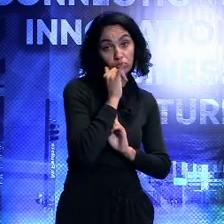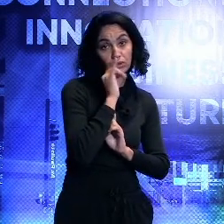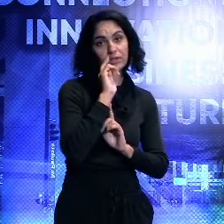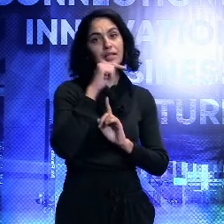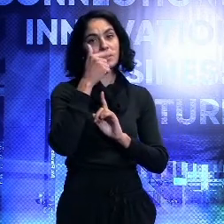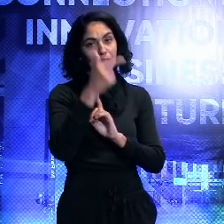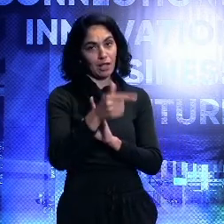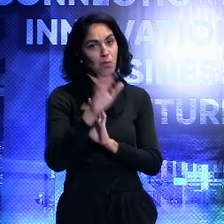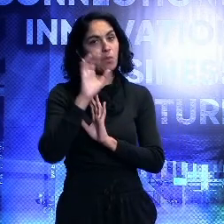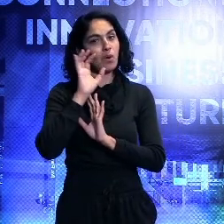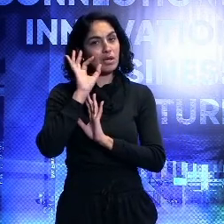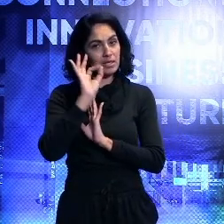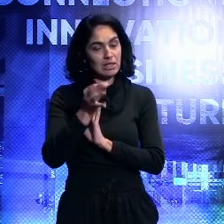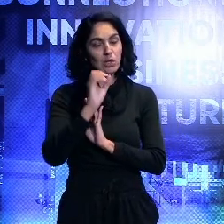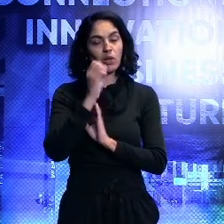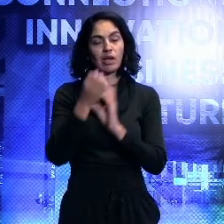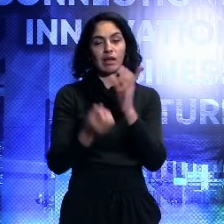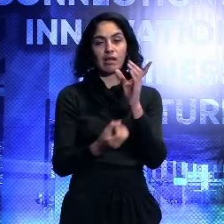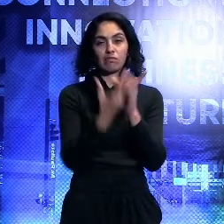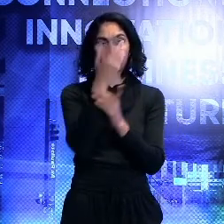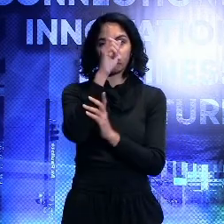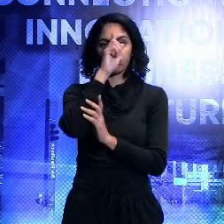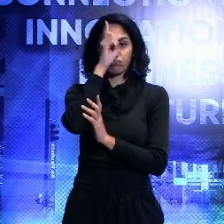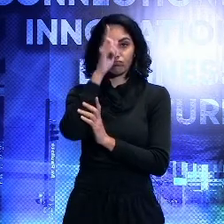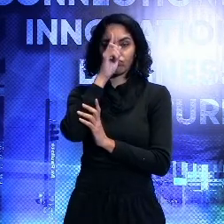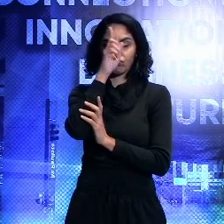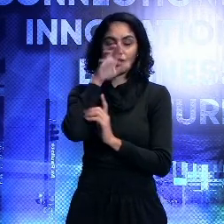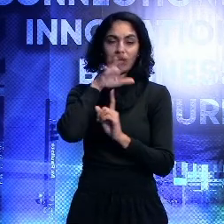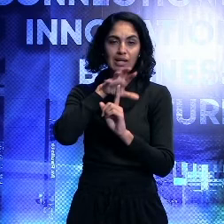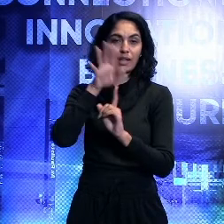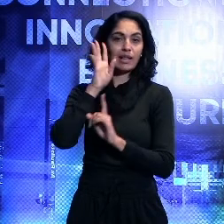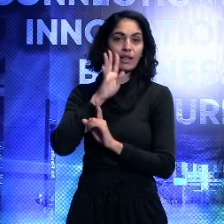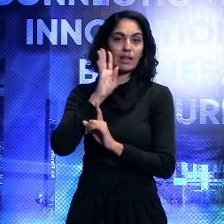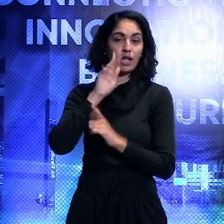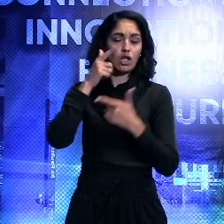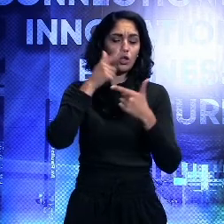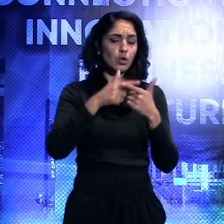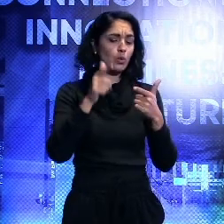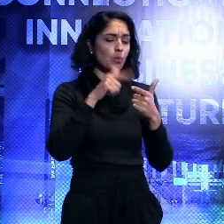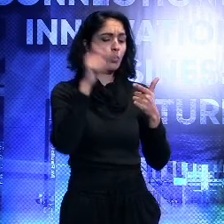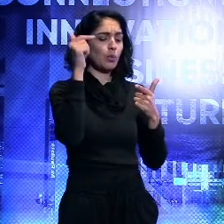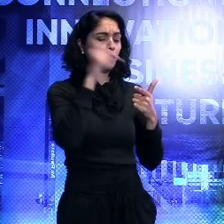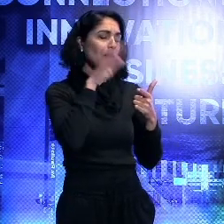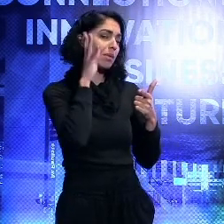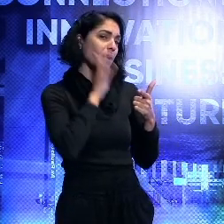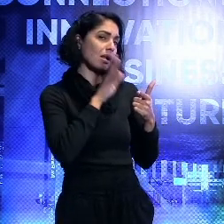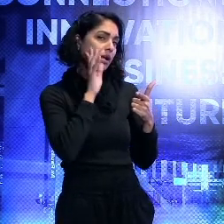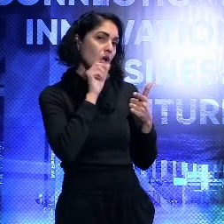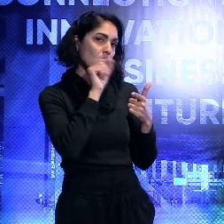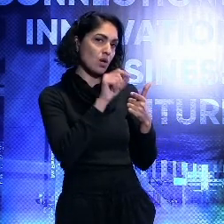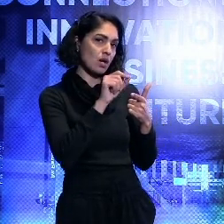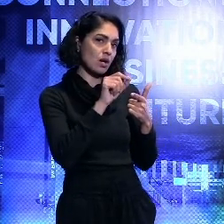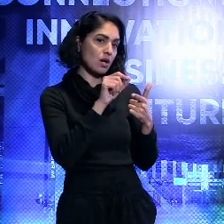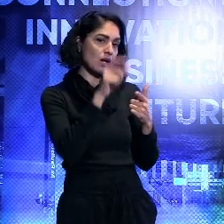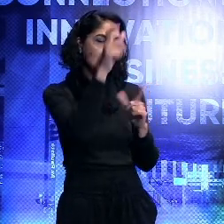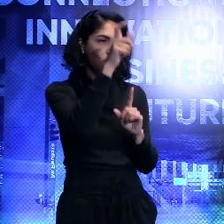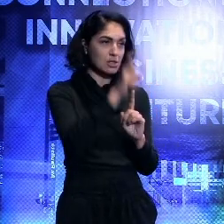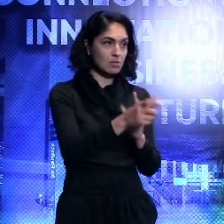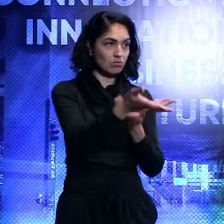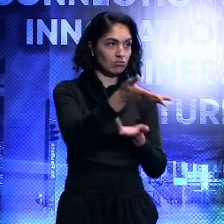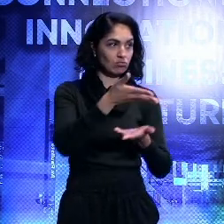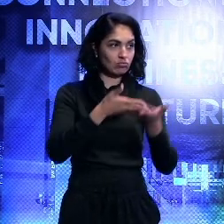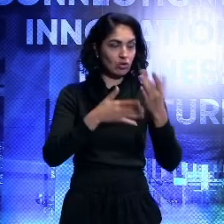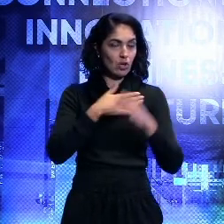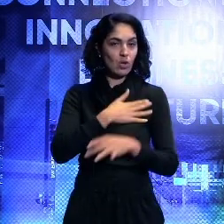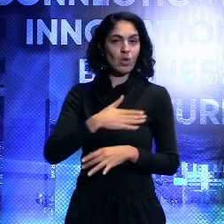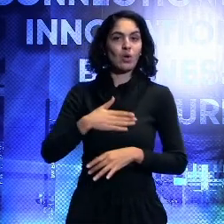parte muito criativa do trabalho, muito bacana e muito legal. Qual é o problema de ser muito bacana e muito legal? As pessoas envolvidas em design de personas gostam muito disso.